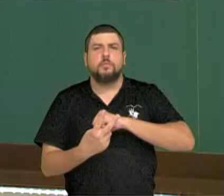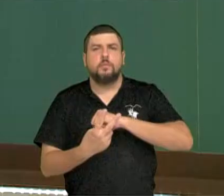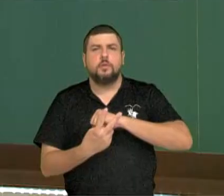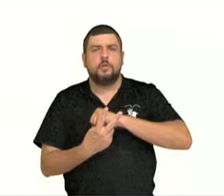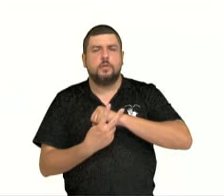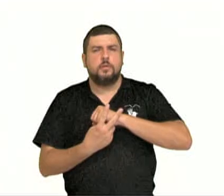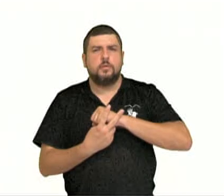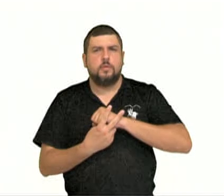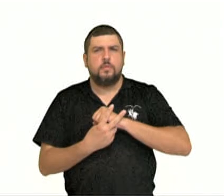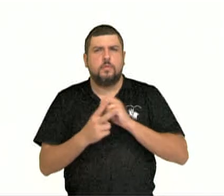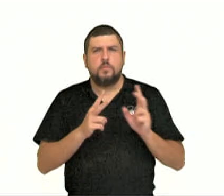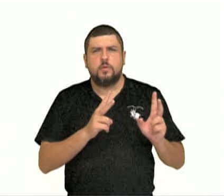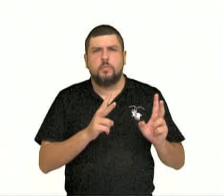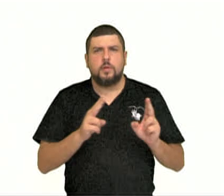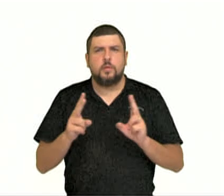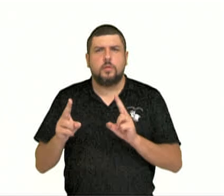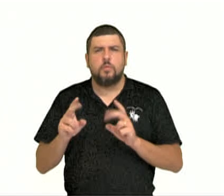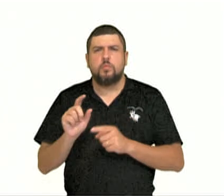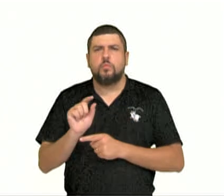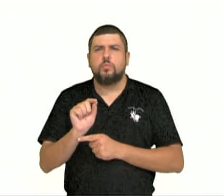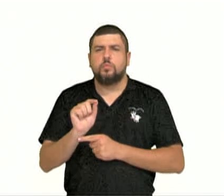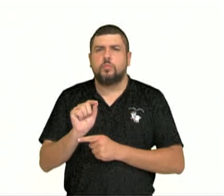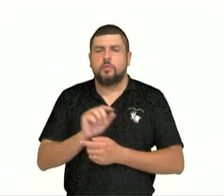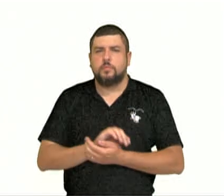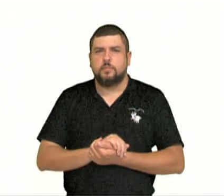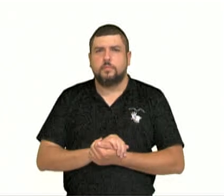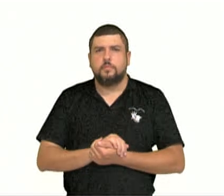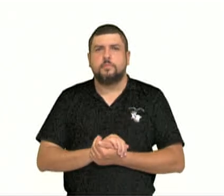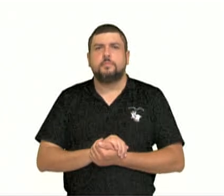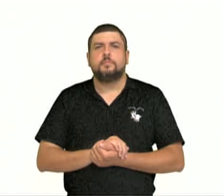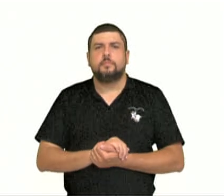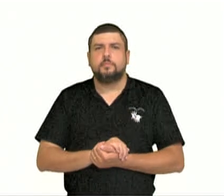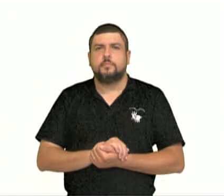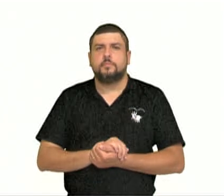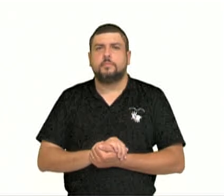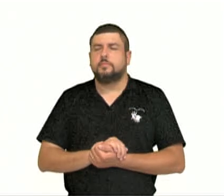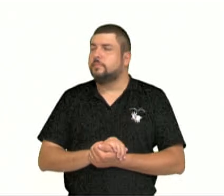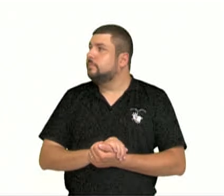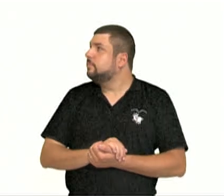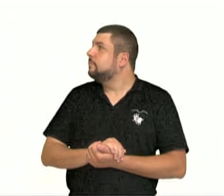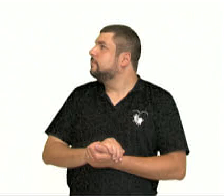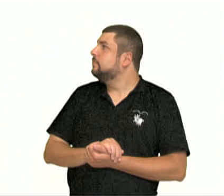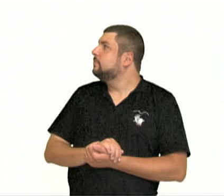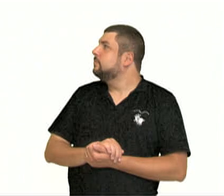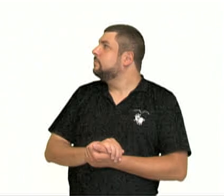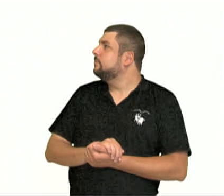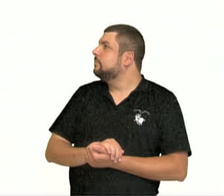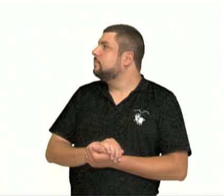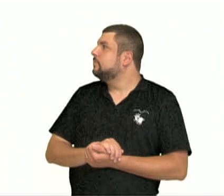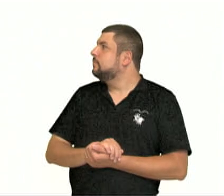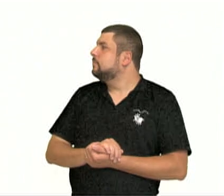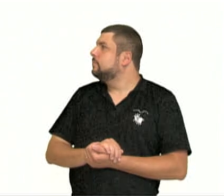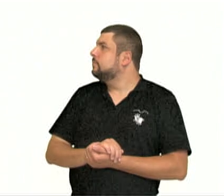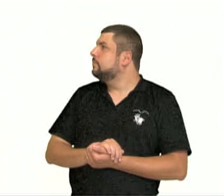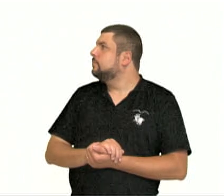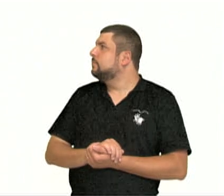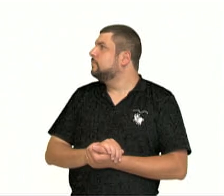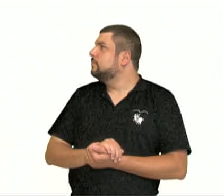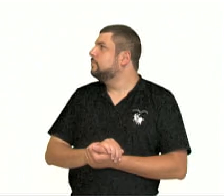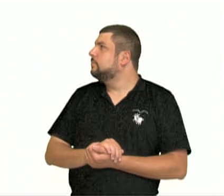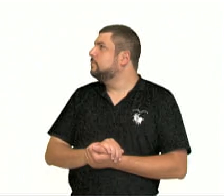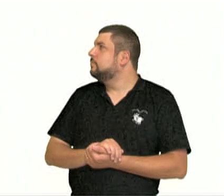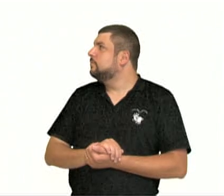têm em comum? Os verbos destacados estão em el modo imperativo negativo e